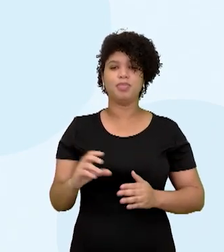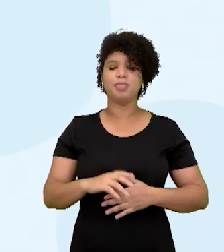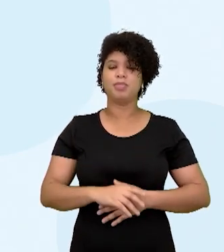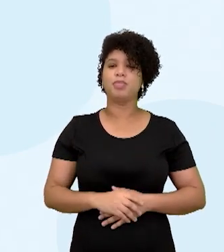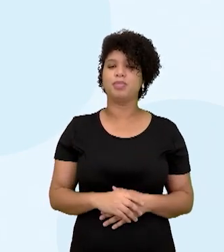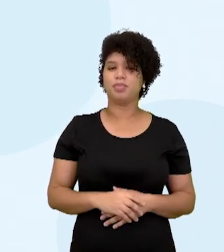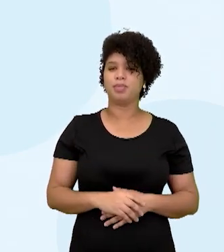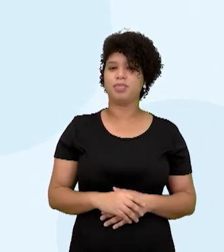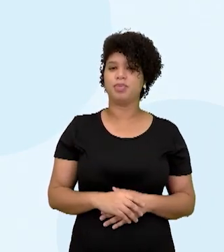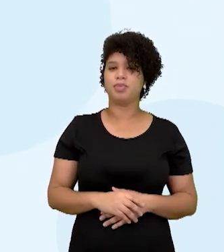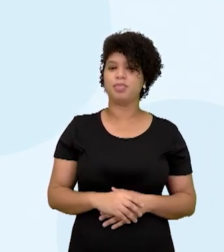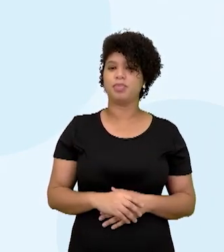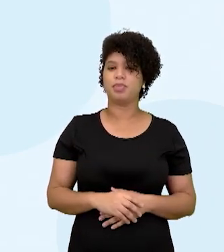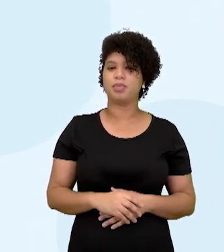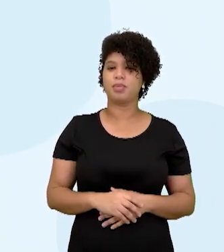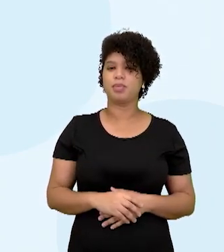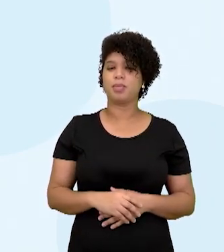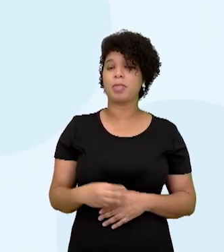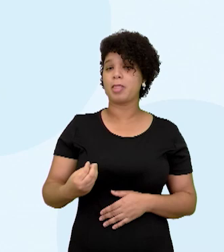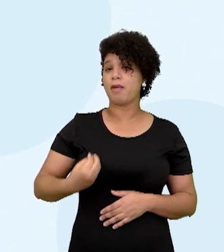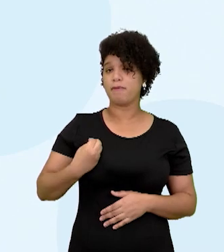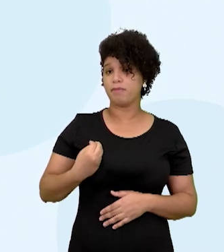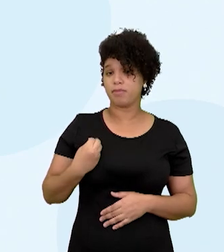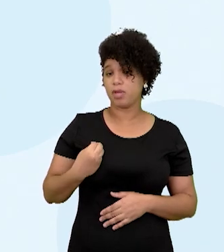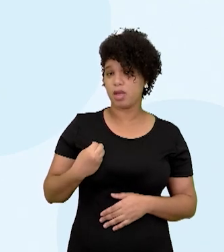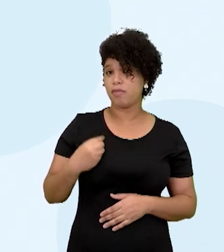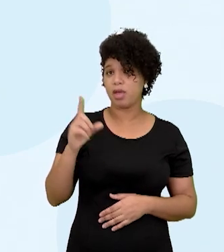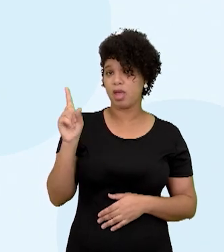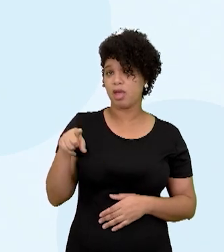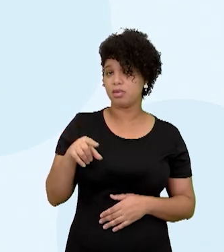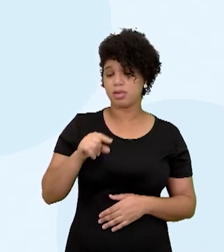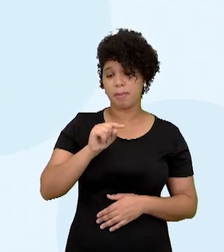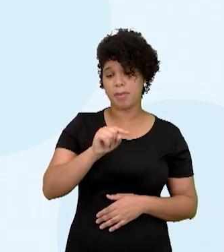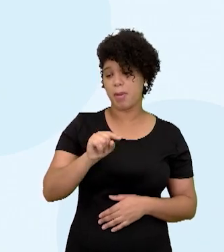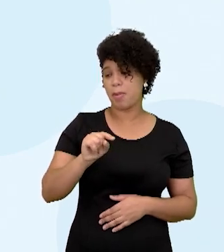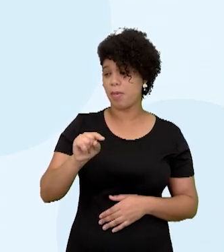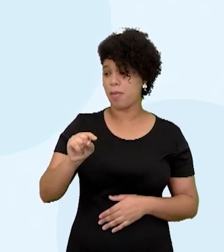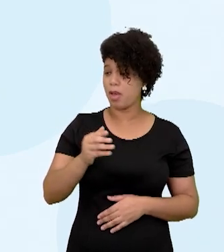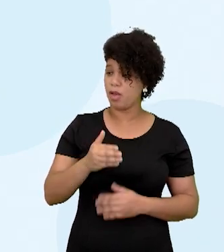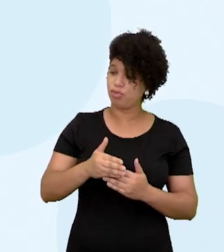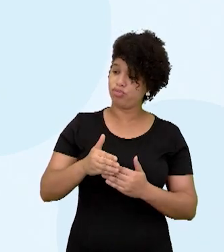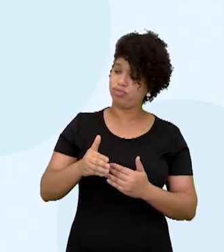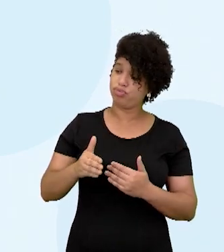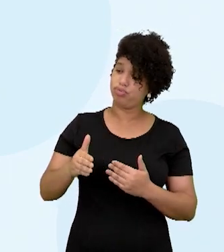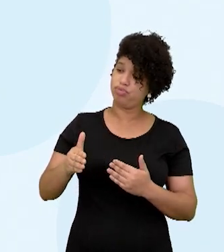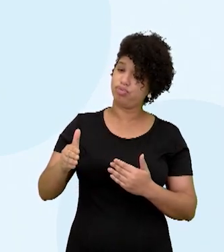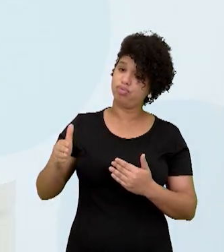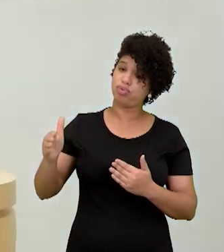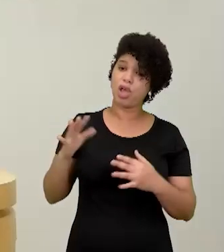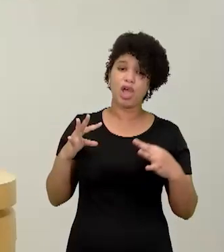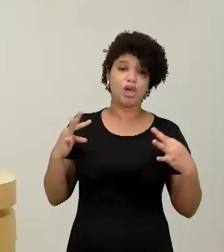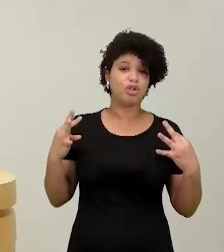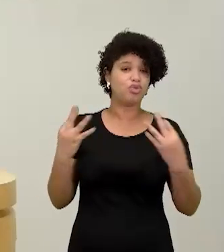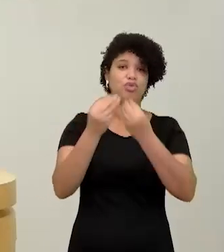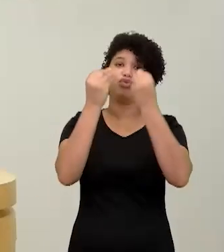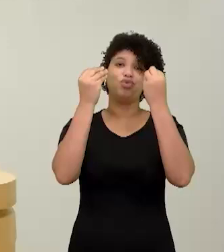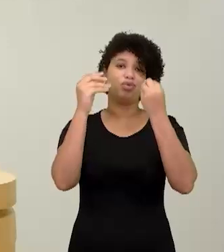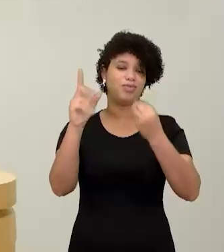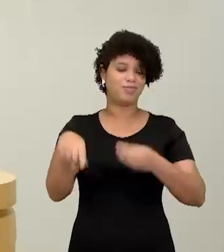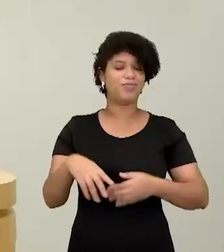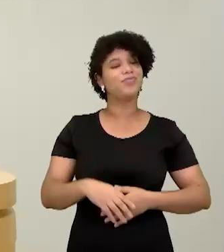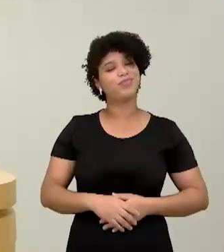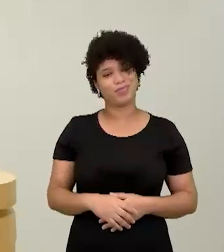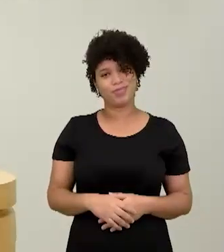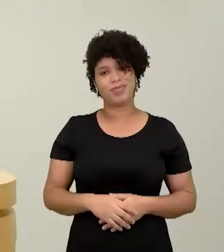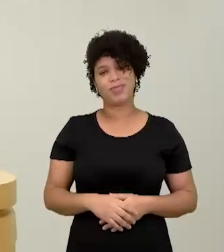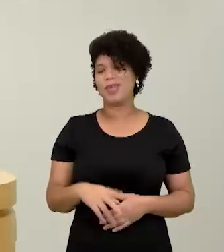mensagem final é o seguinte: viver é etc. Sim, viver é tudo isso e muito mais.